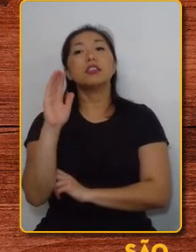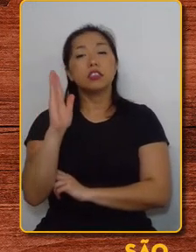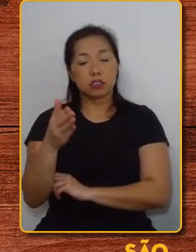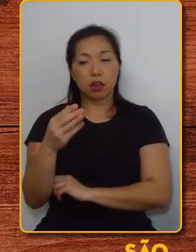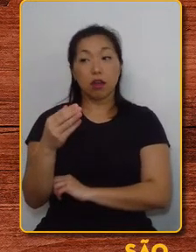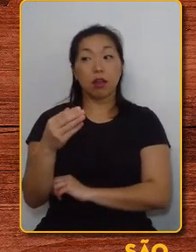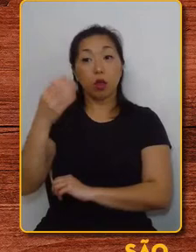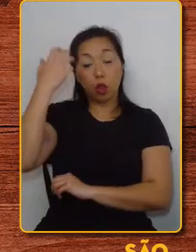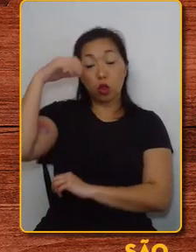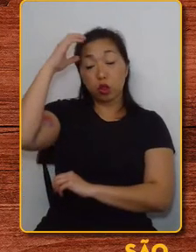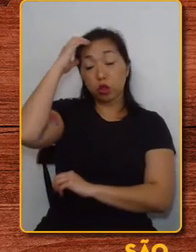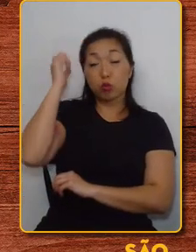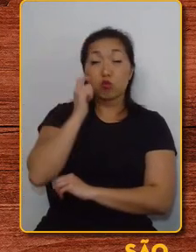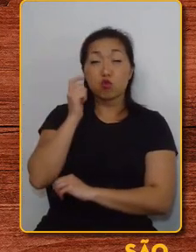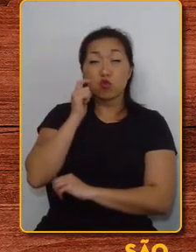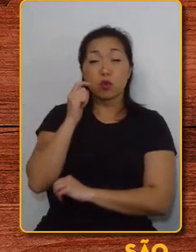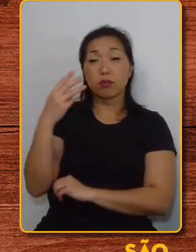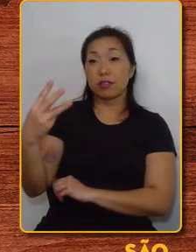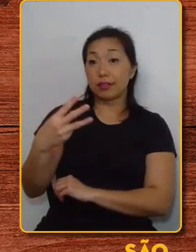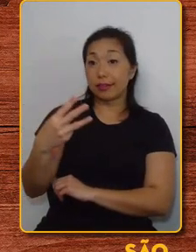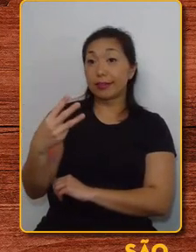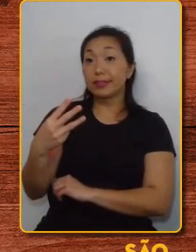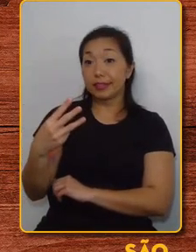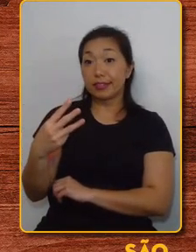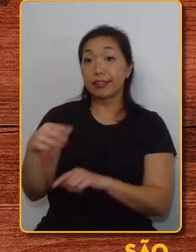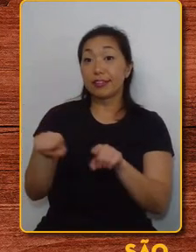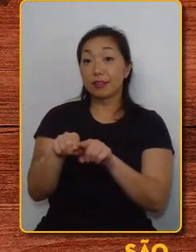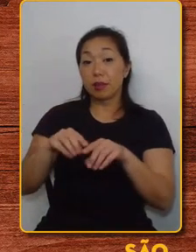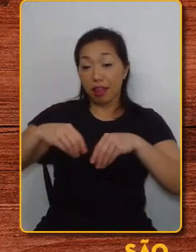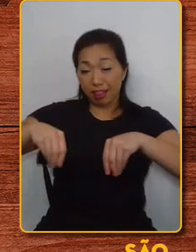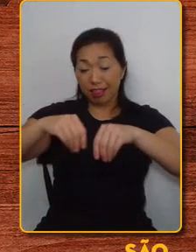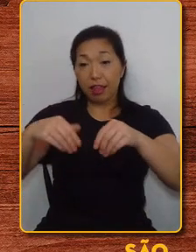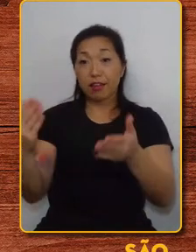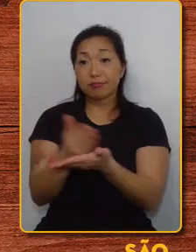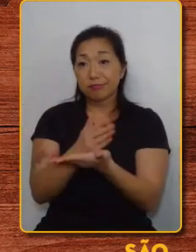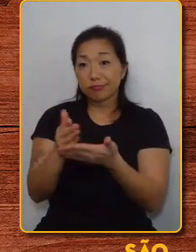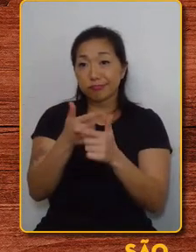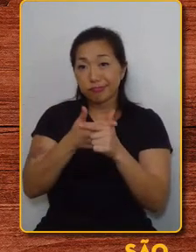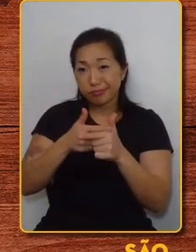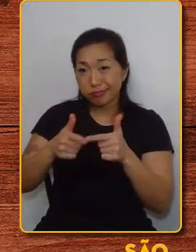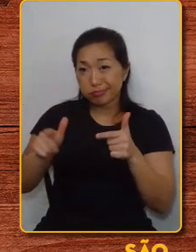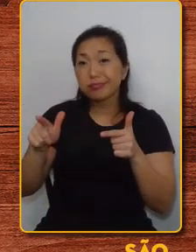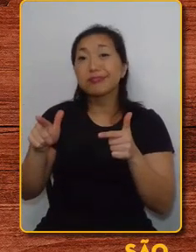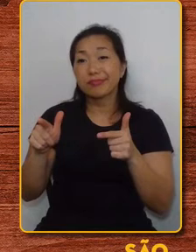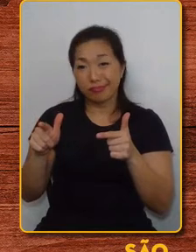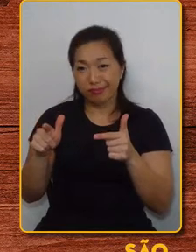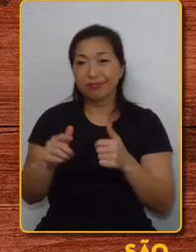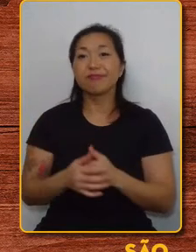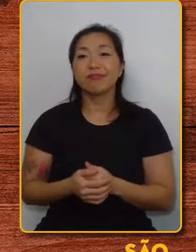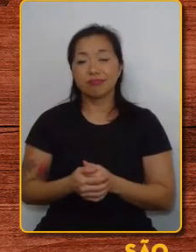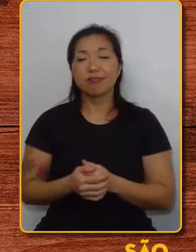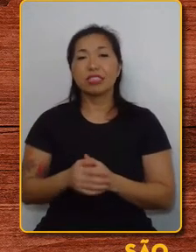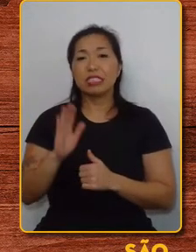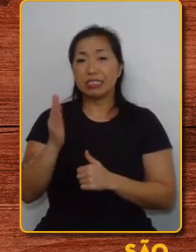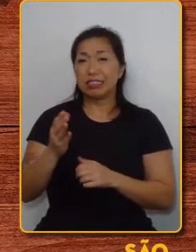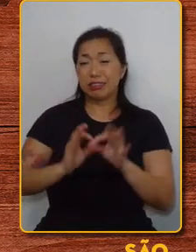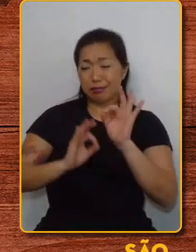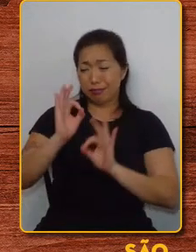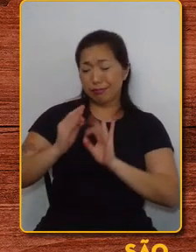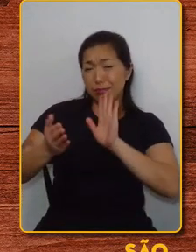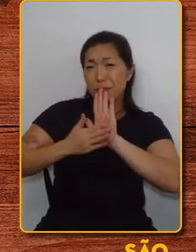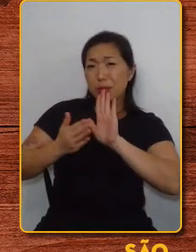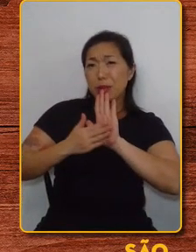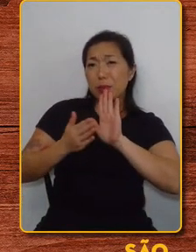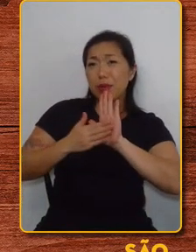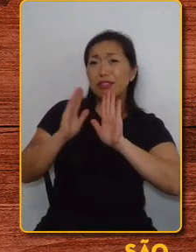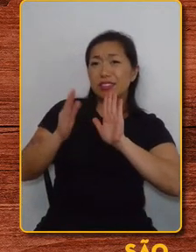capitanias hereditárias, né? Então, é um plano que está aí há muito, eu não sei nem dizer quanto tempo, né, no